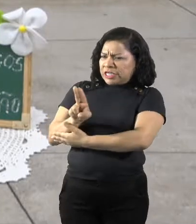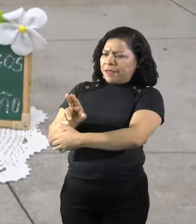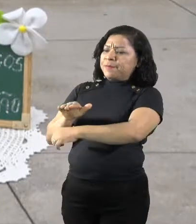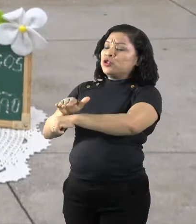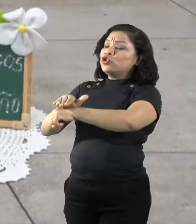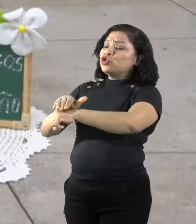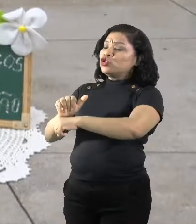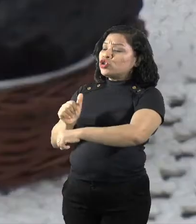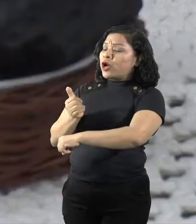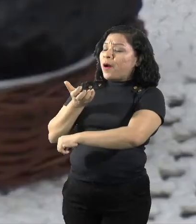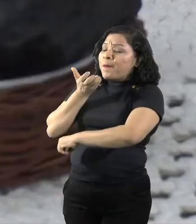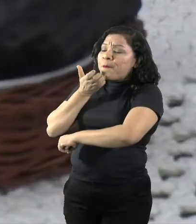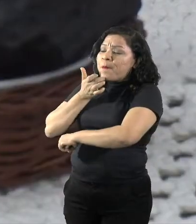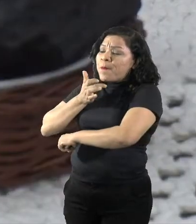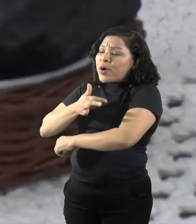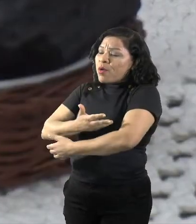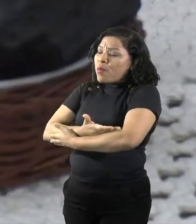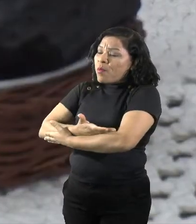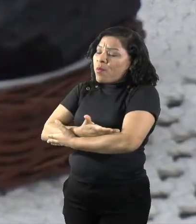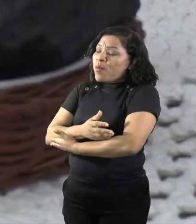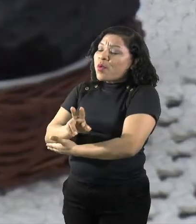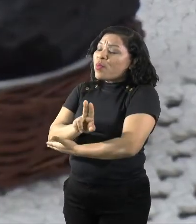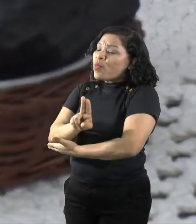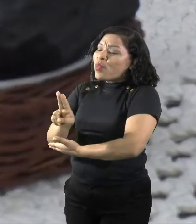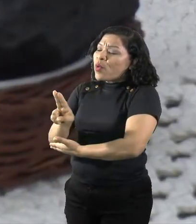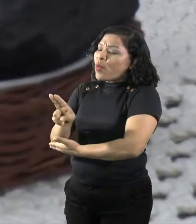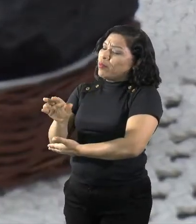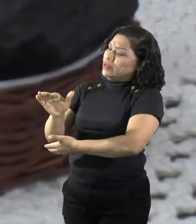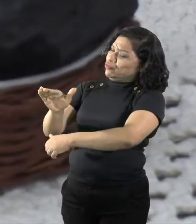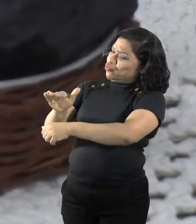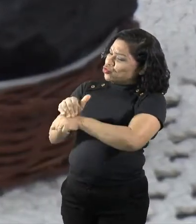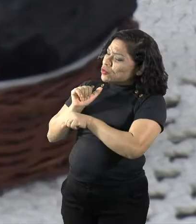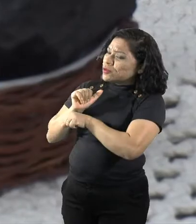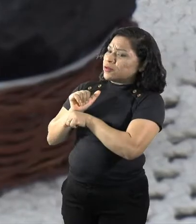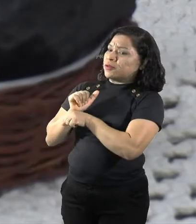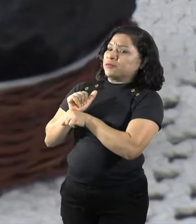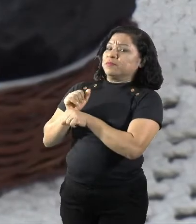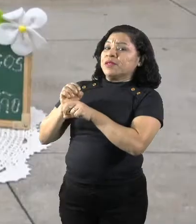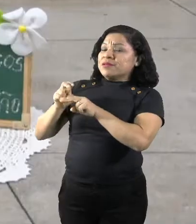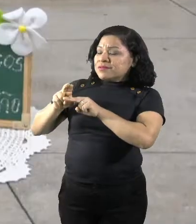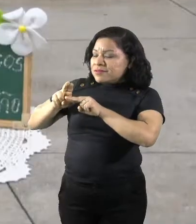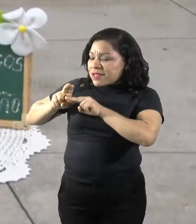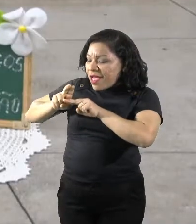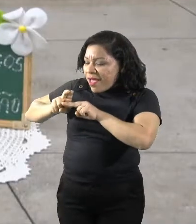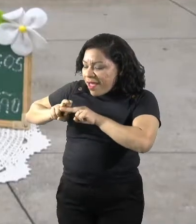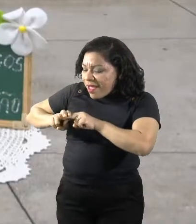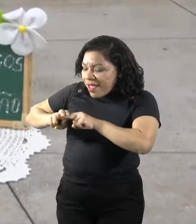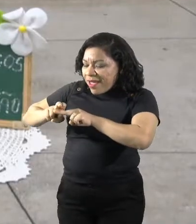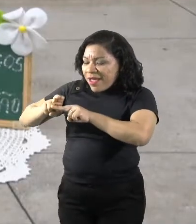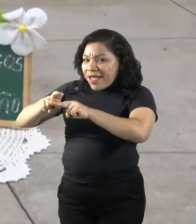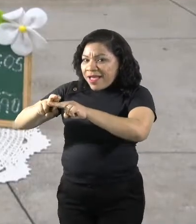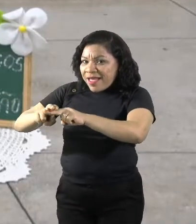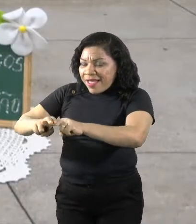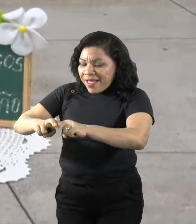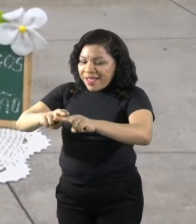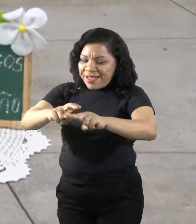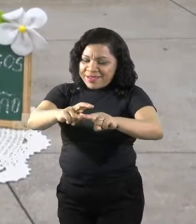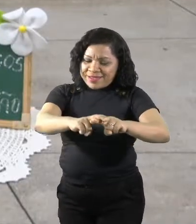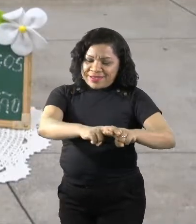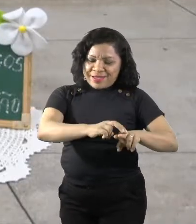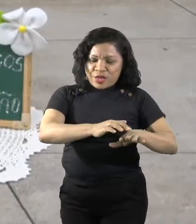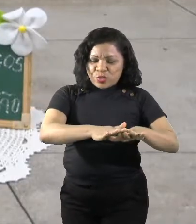importante. Sente com ele no chão, coloque ele sentado próximos aos